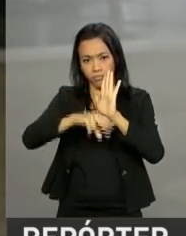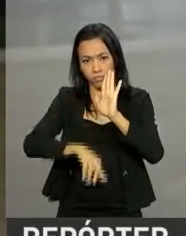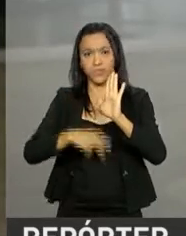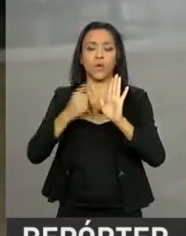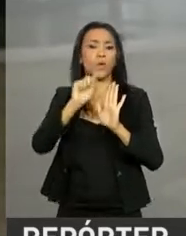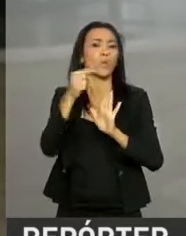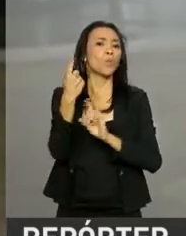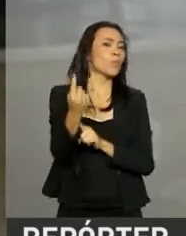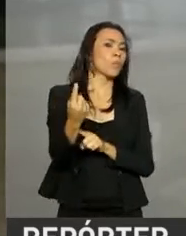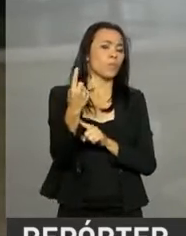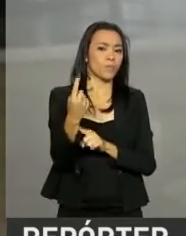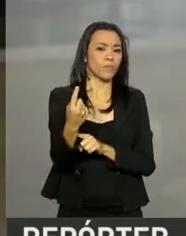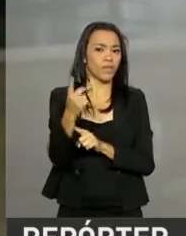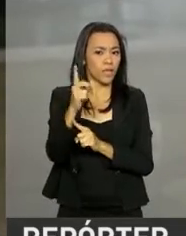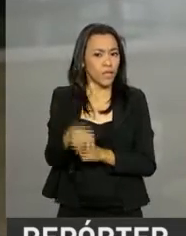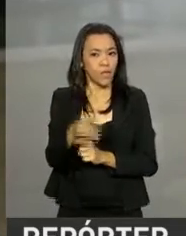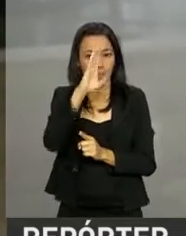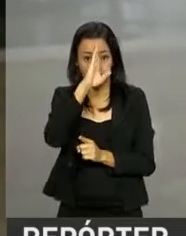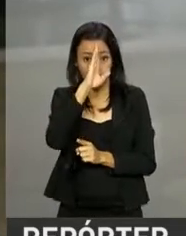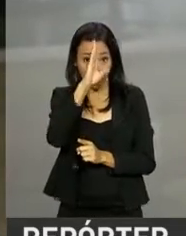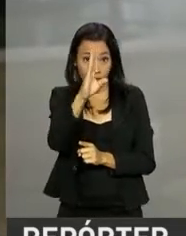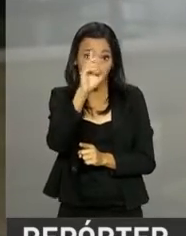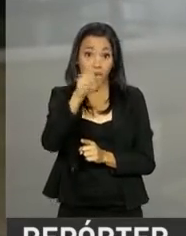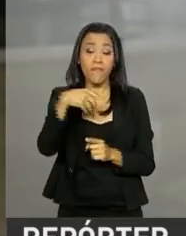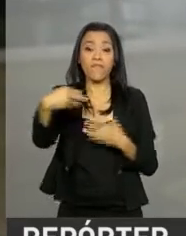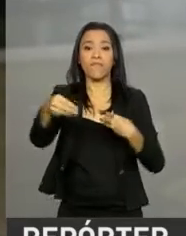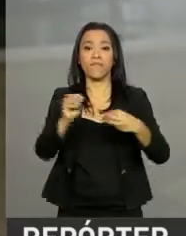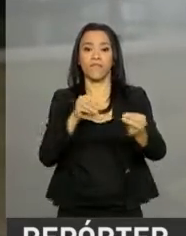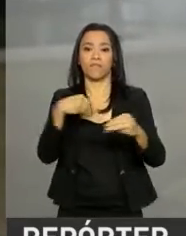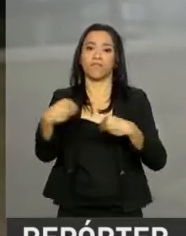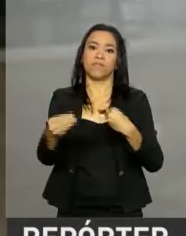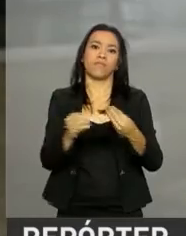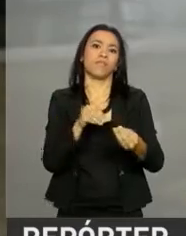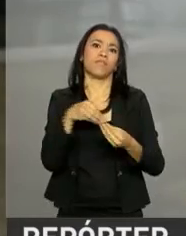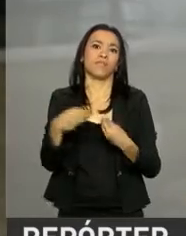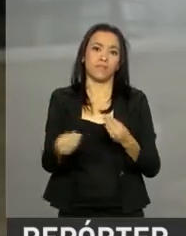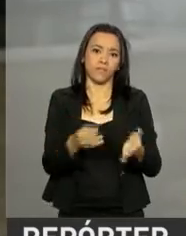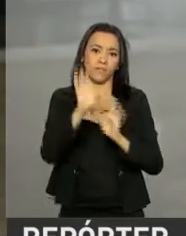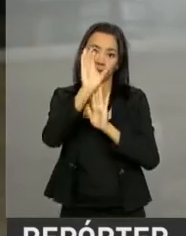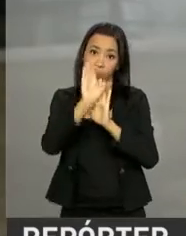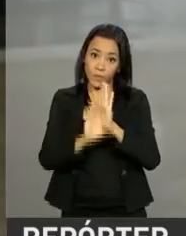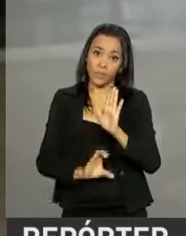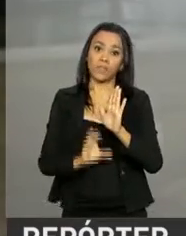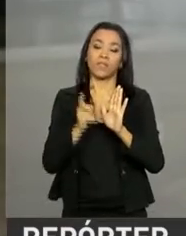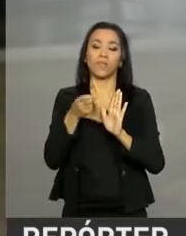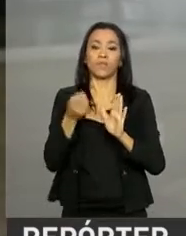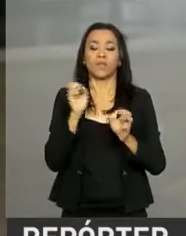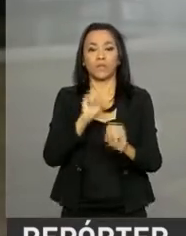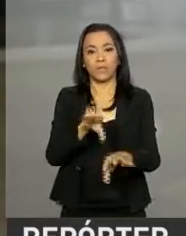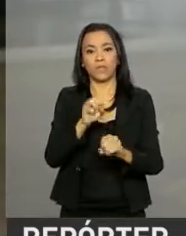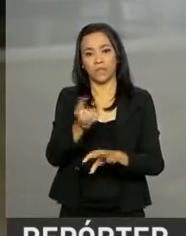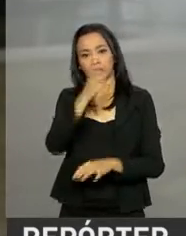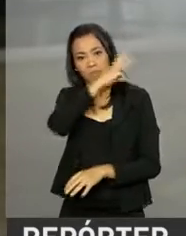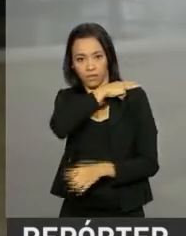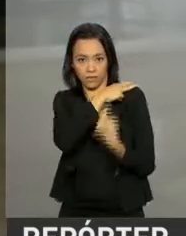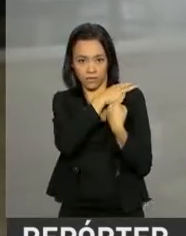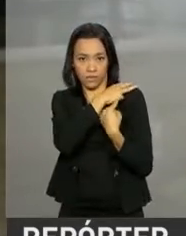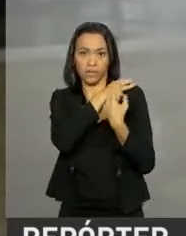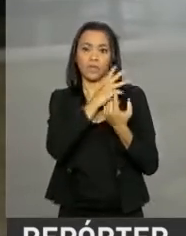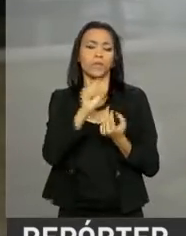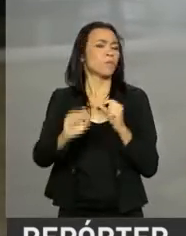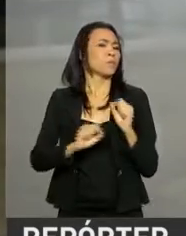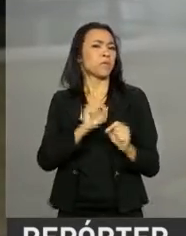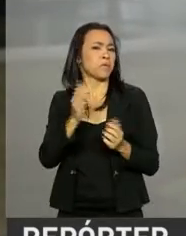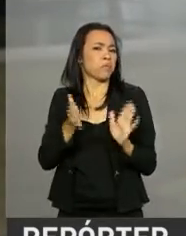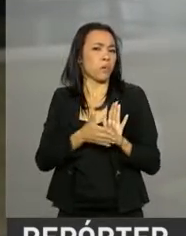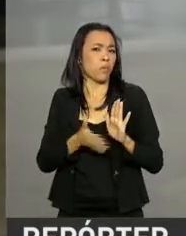elas um dos pontos centrais aí é a flexibilização de parte do currículo do ensino médio ou seja o que o